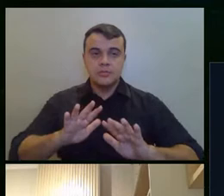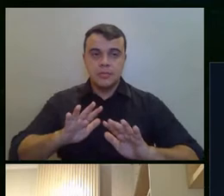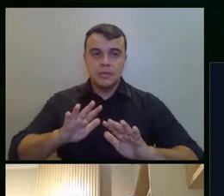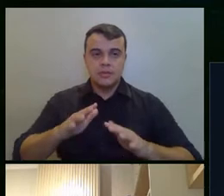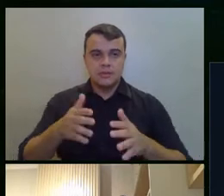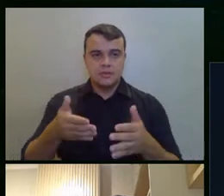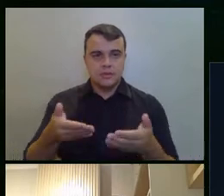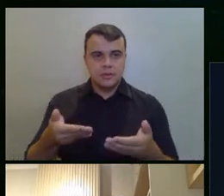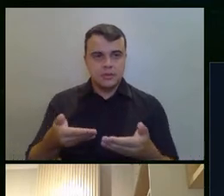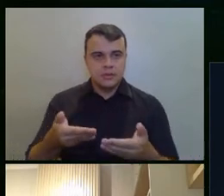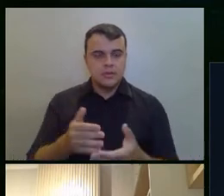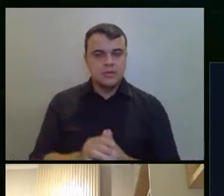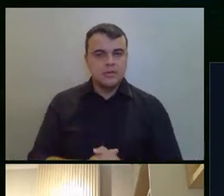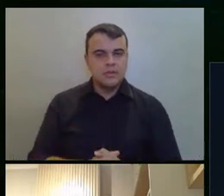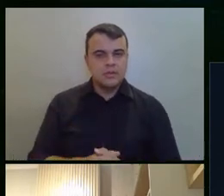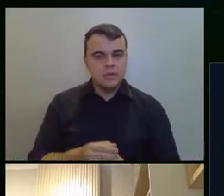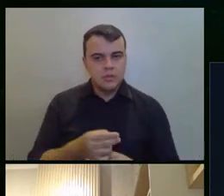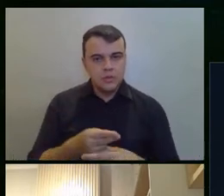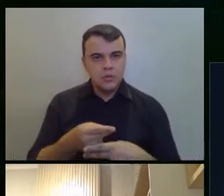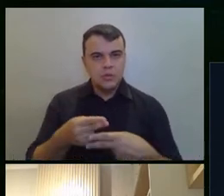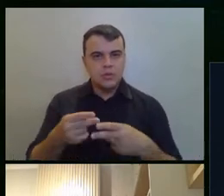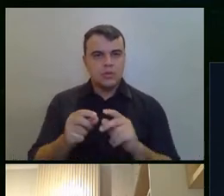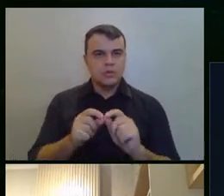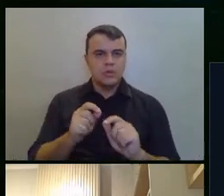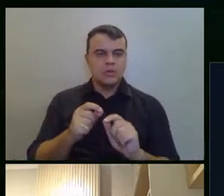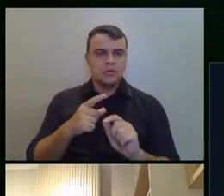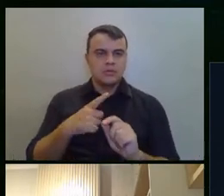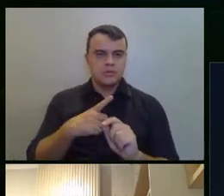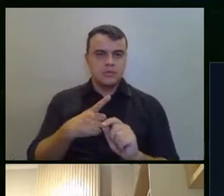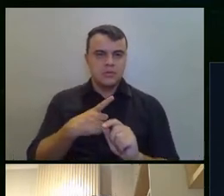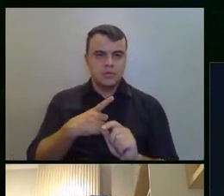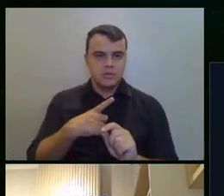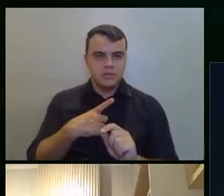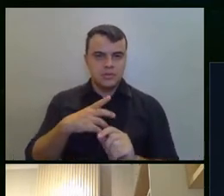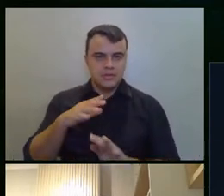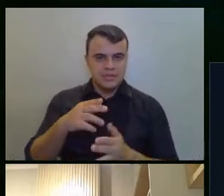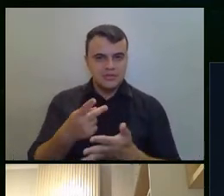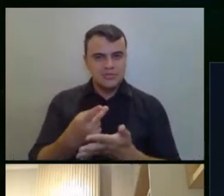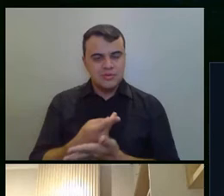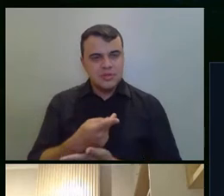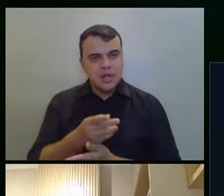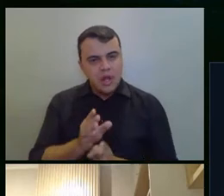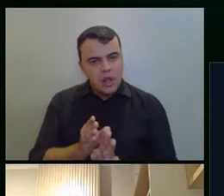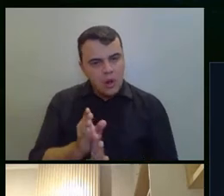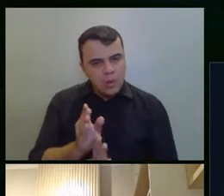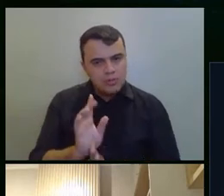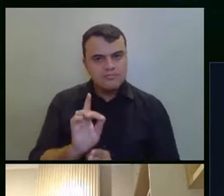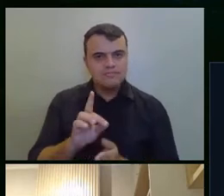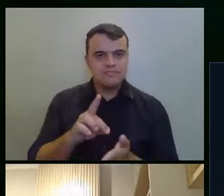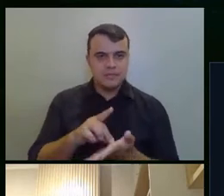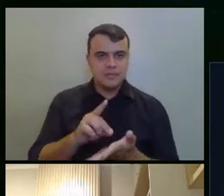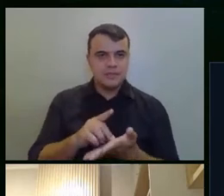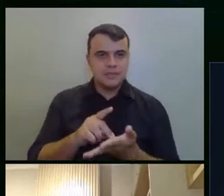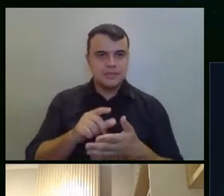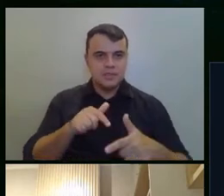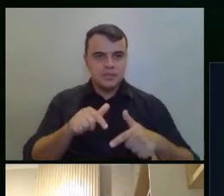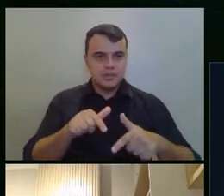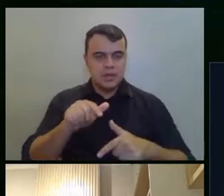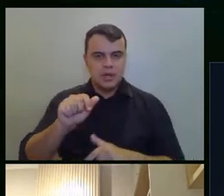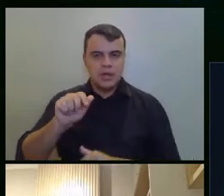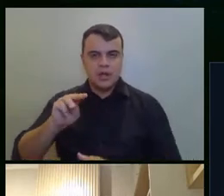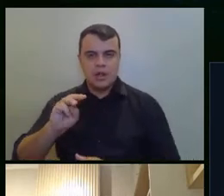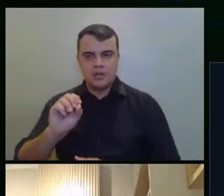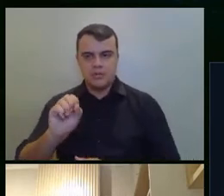daí umas coisas algumas coisas que são que eu recomendo fortemente né quando alguém vai trabalhar com a WS